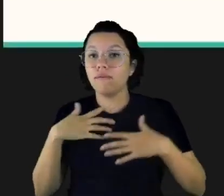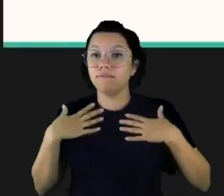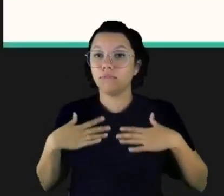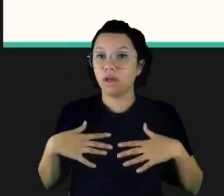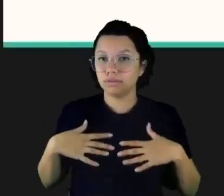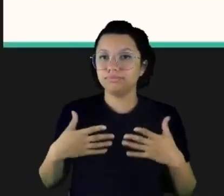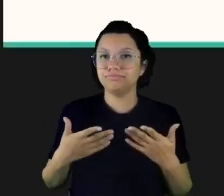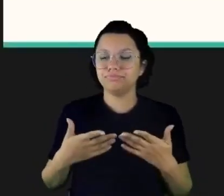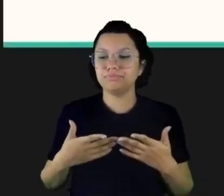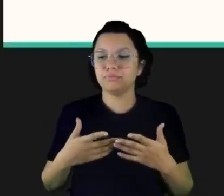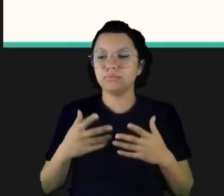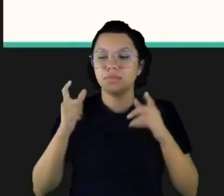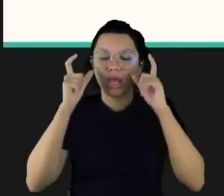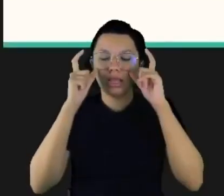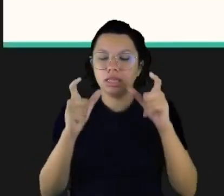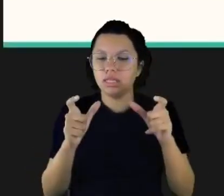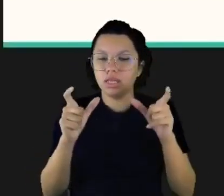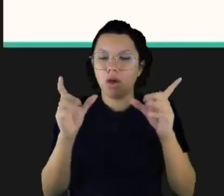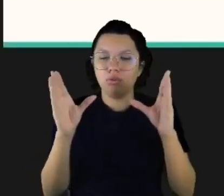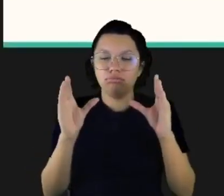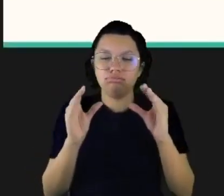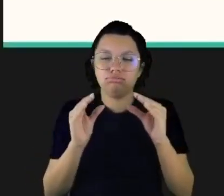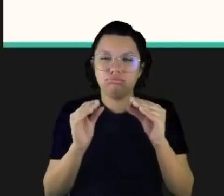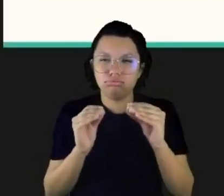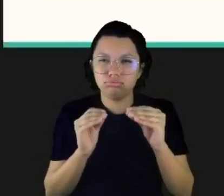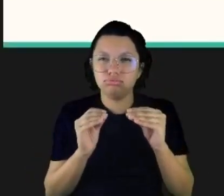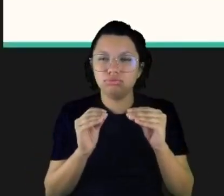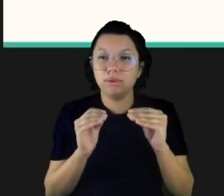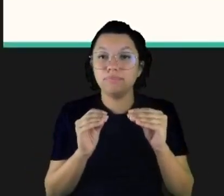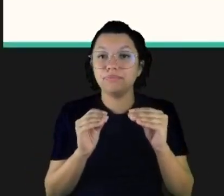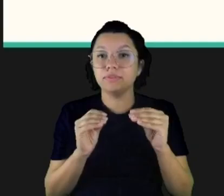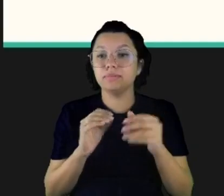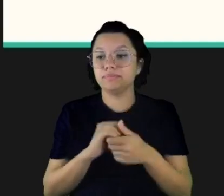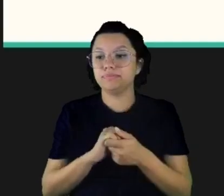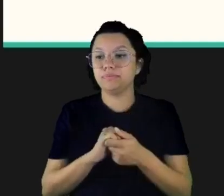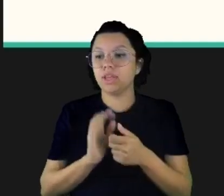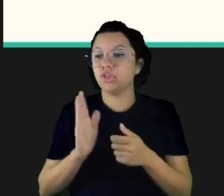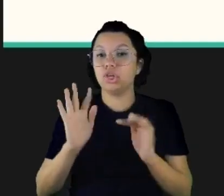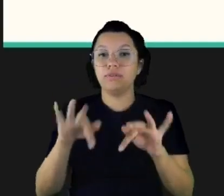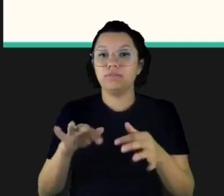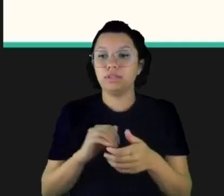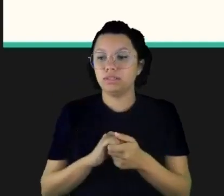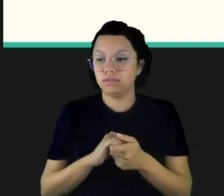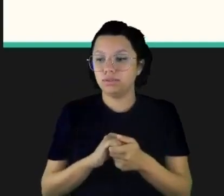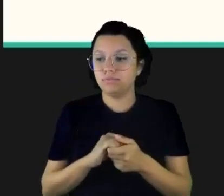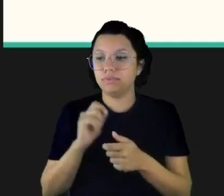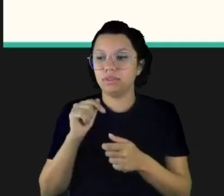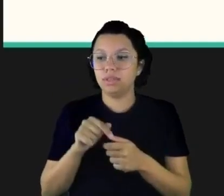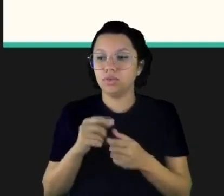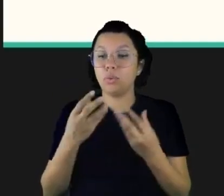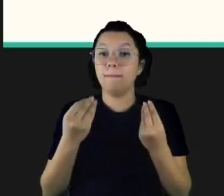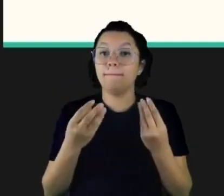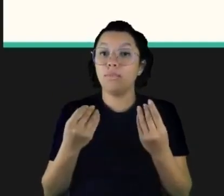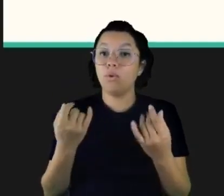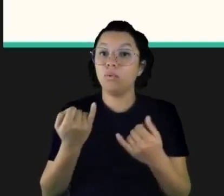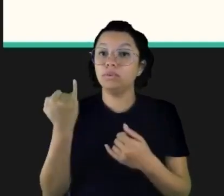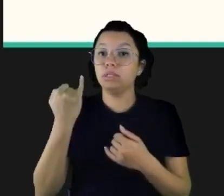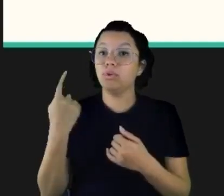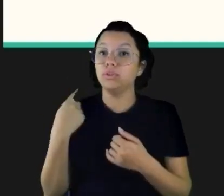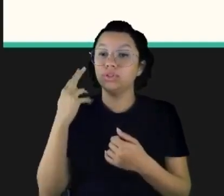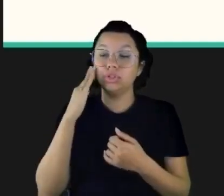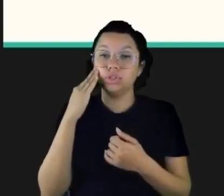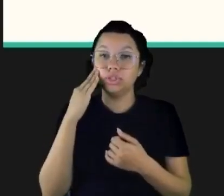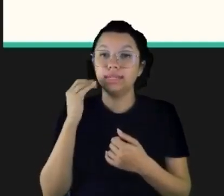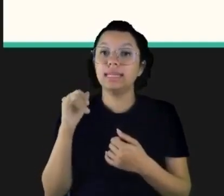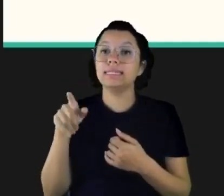de reflexos. Isso aqui, a gente já está encerrando, é muito importante nós entendermos. Se ele tem